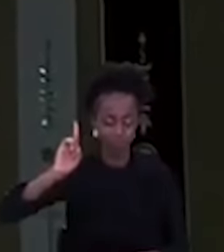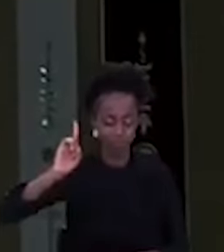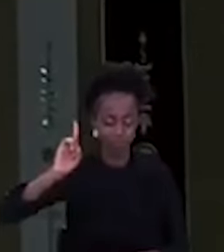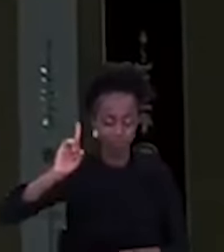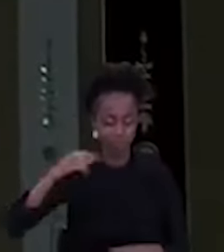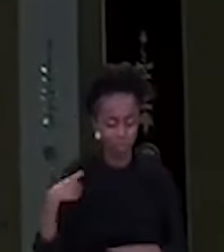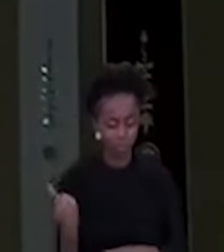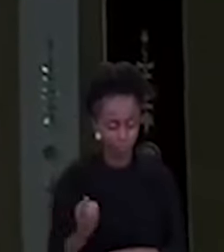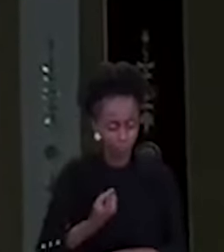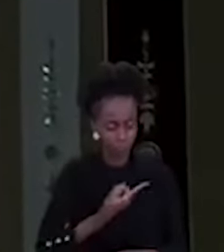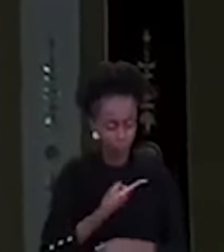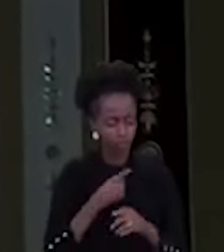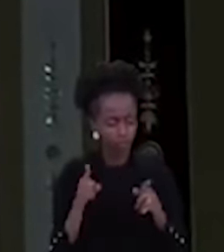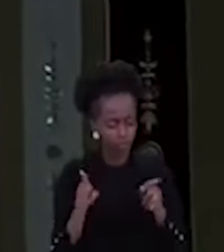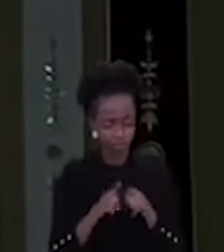seremos